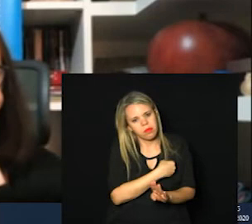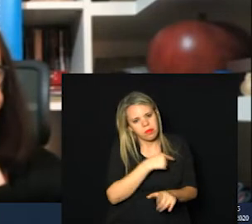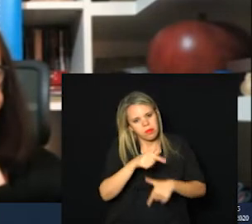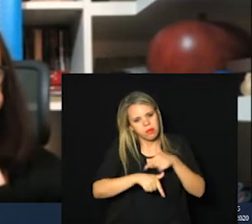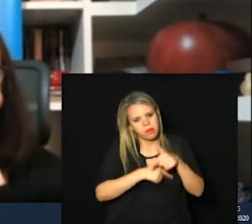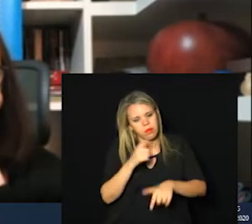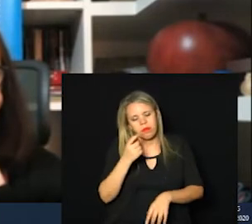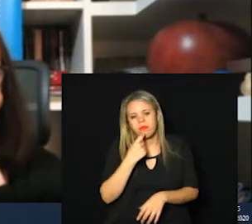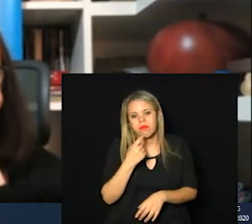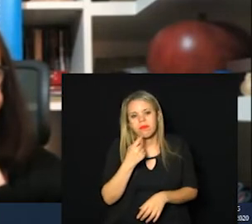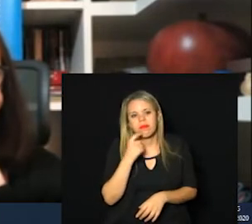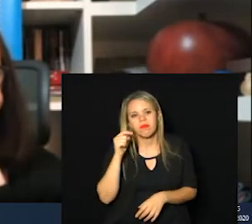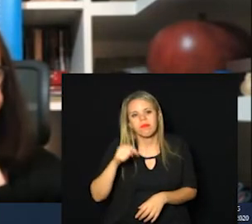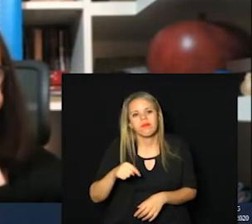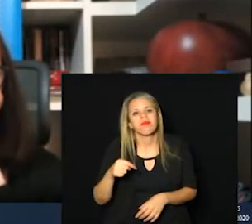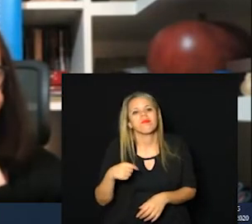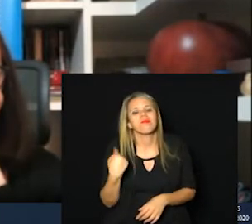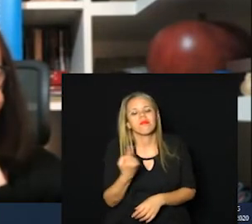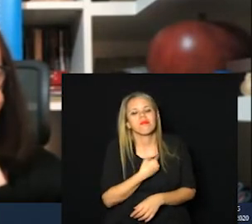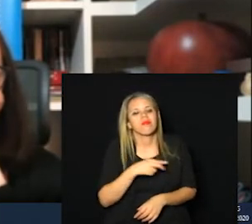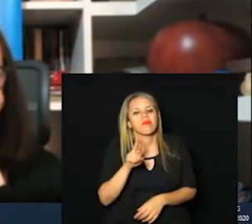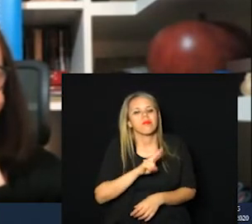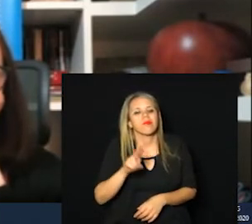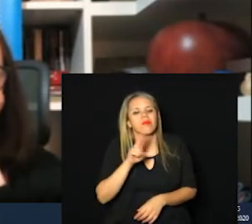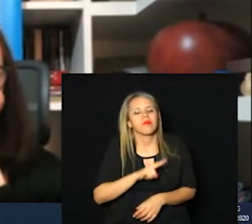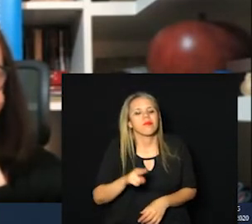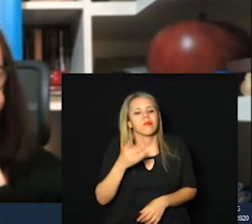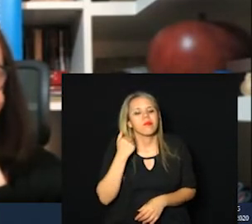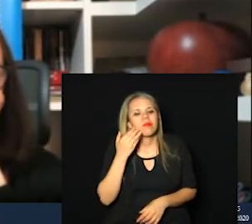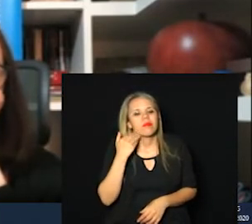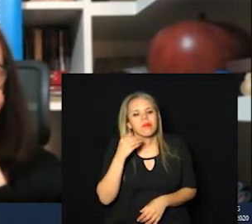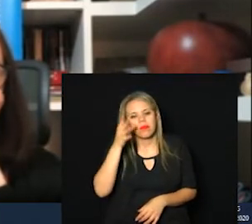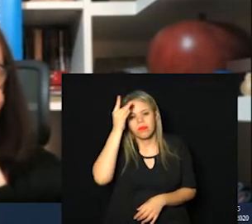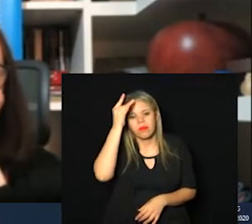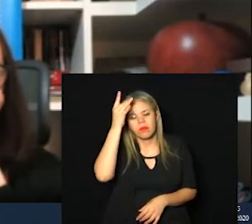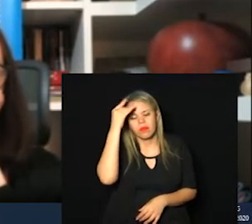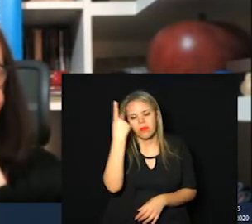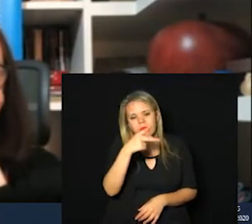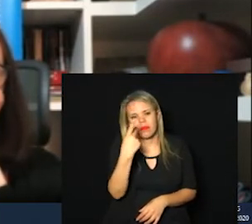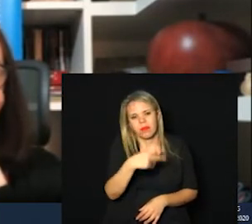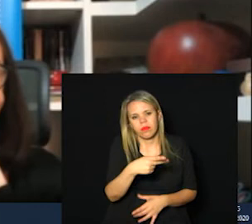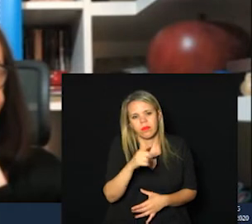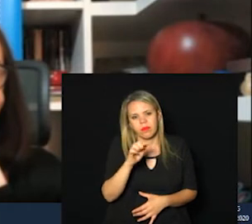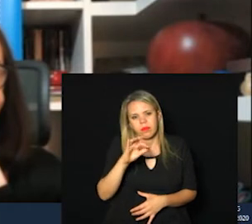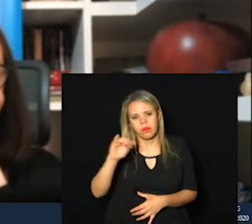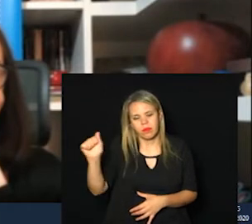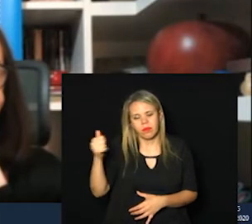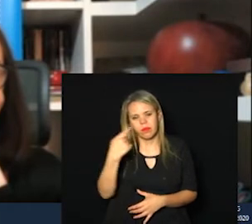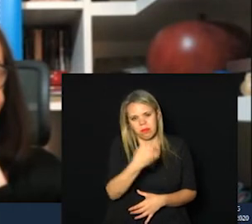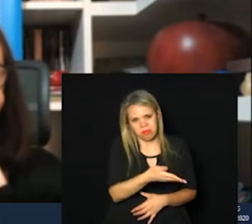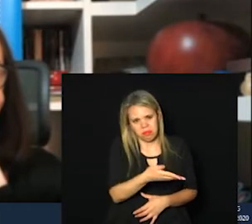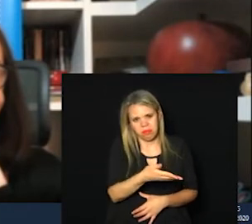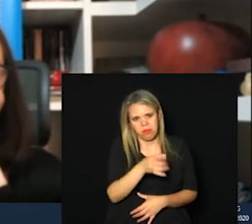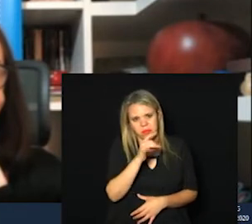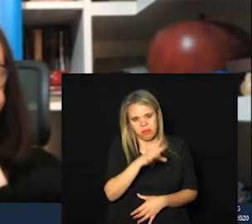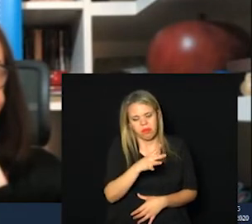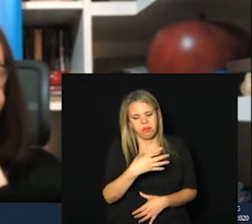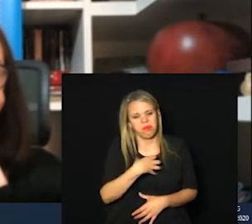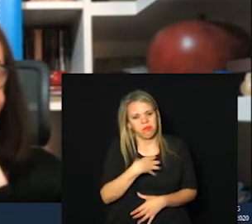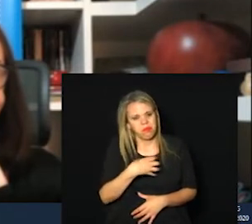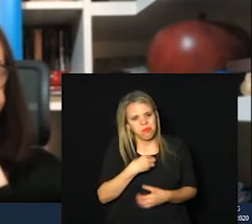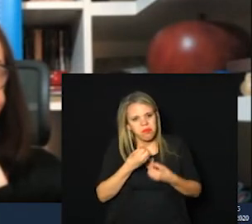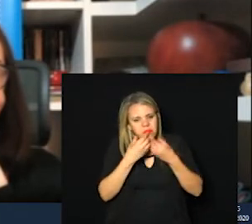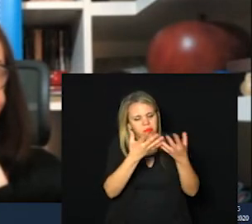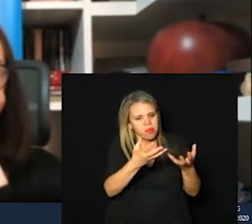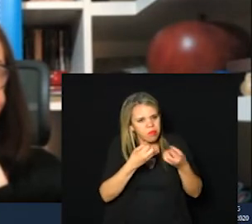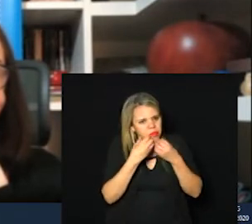aqui em Campinas, que nós utilizamos, e nós temos aprendido muito com você, viu, Gláucia? Não só da sua forma de se